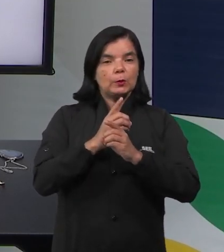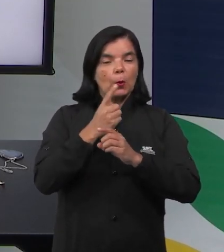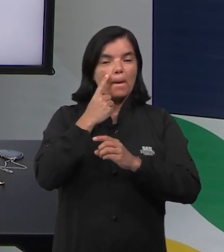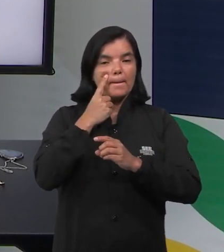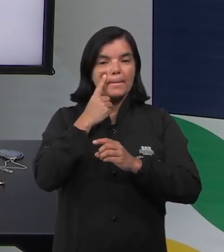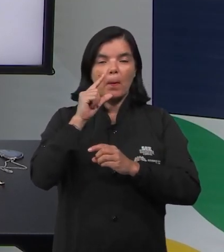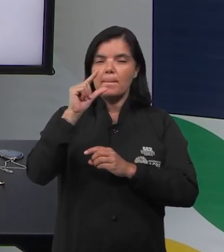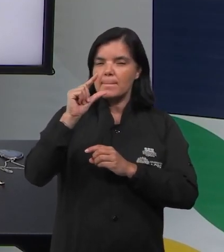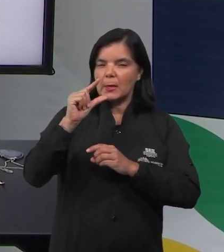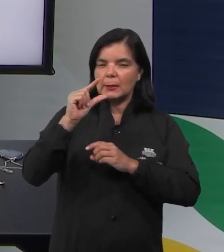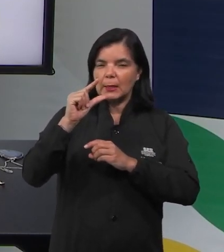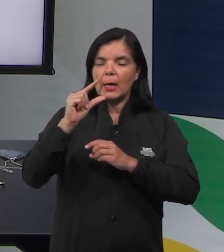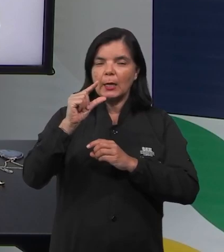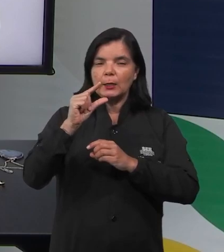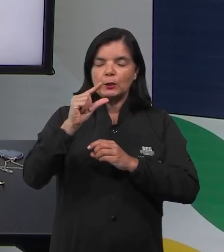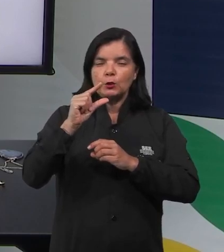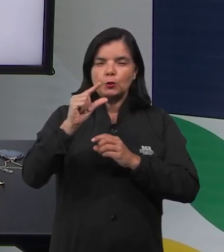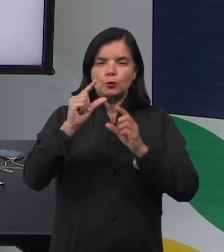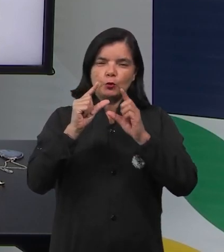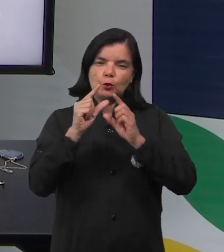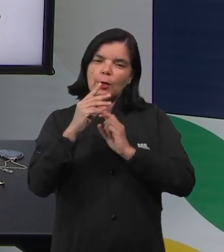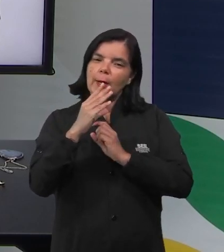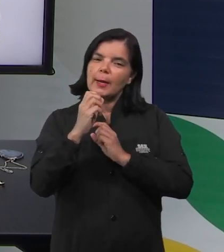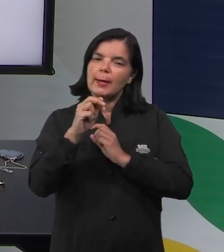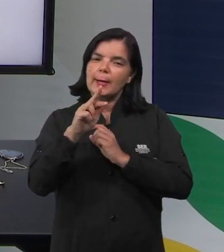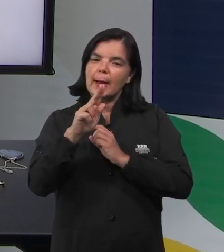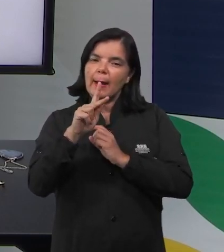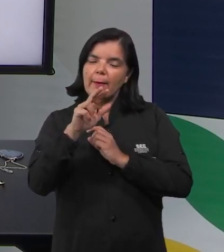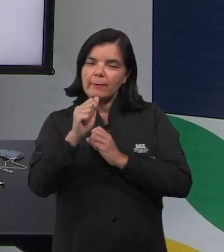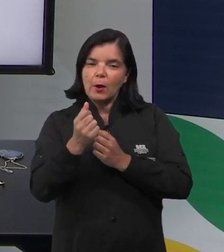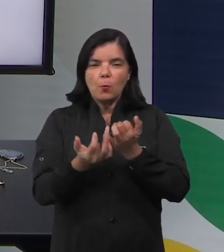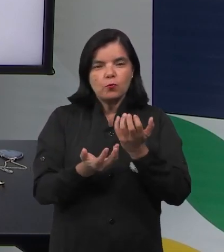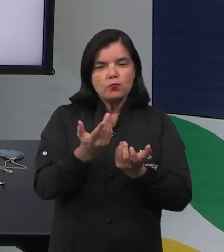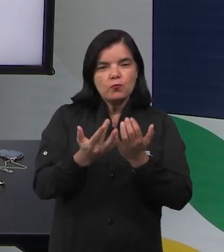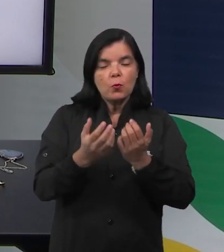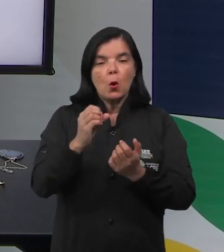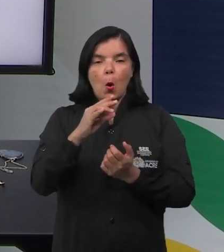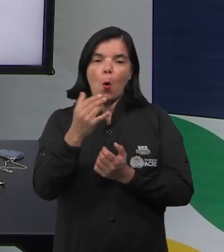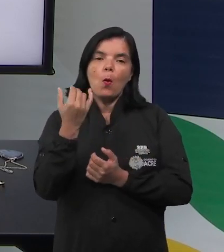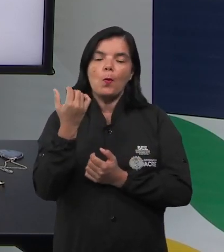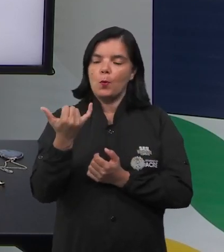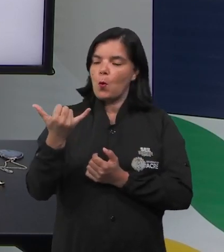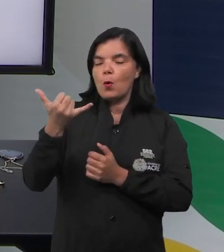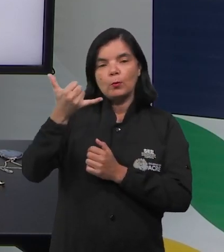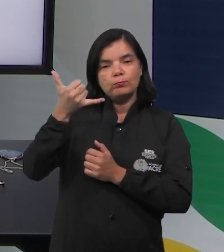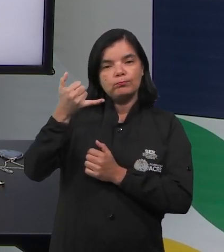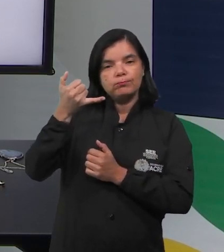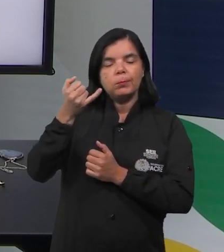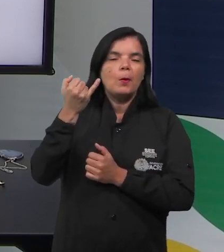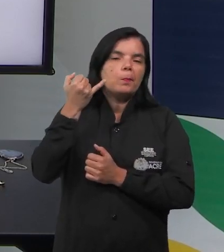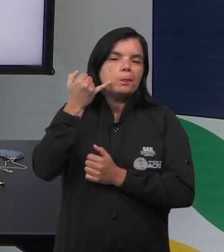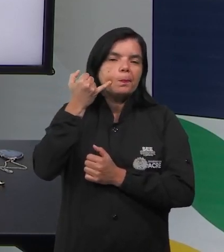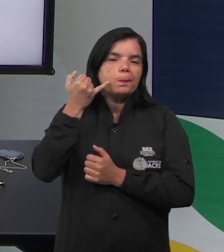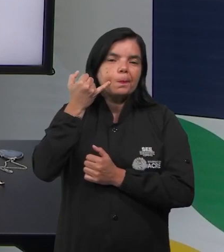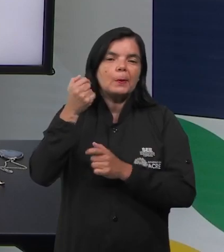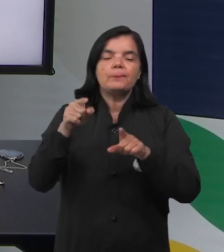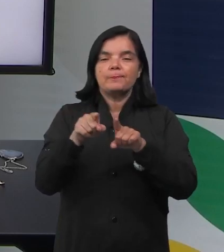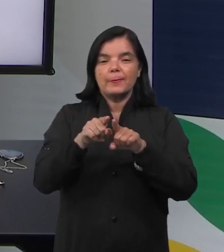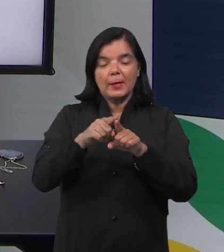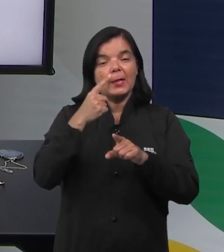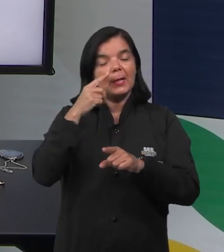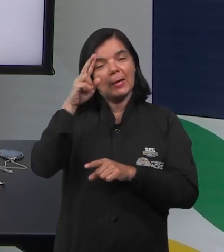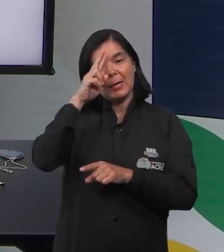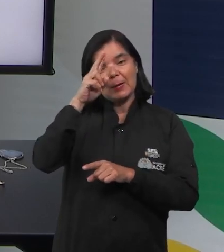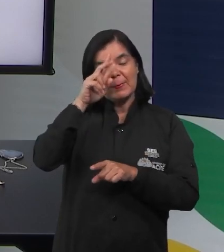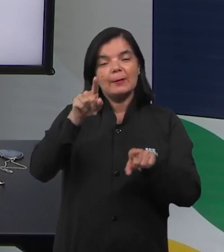um pedaço de carvão ou o próprio grafite da sua lapiseira, que você vai ter uma noção melhor do que é a grafita. E lembrando que